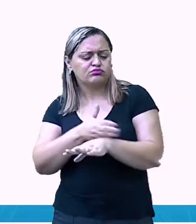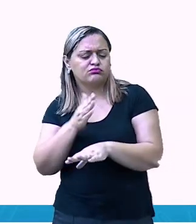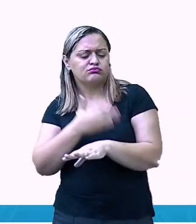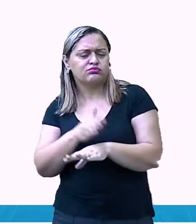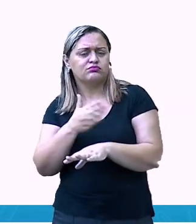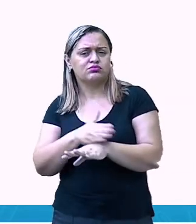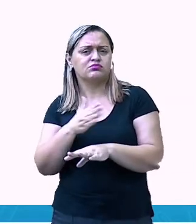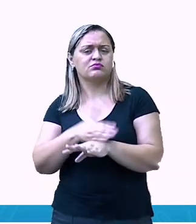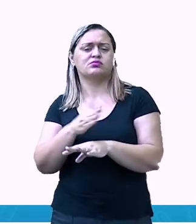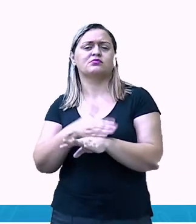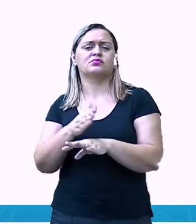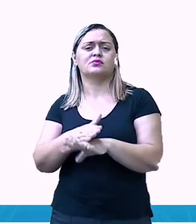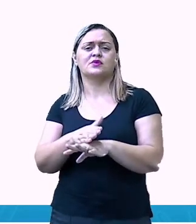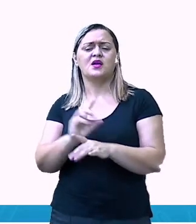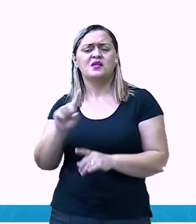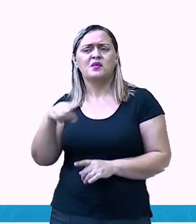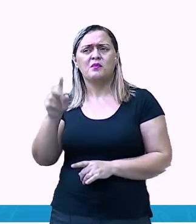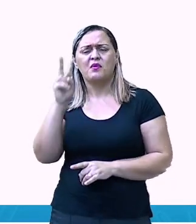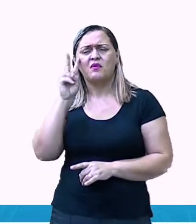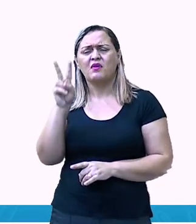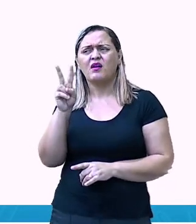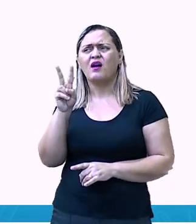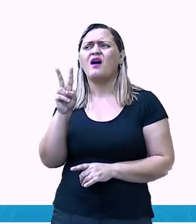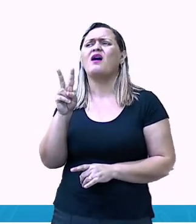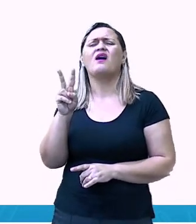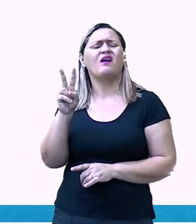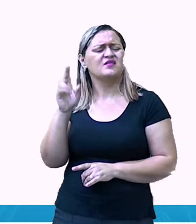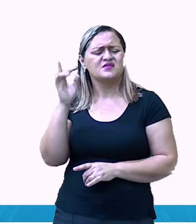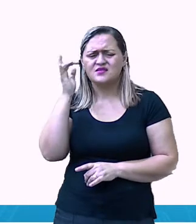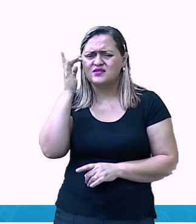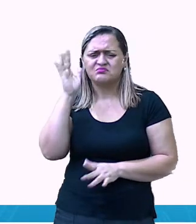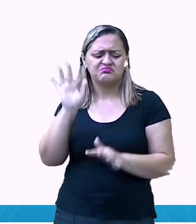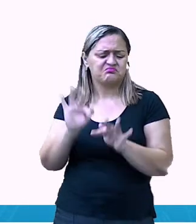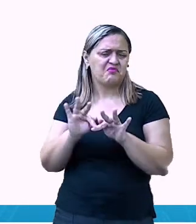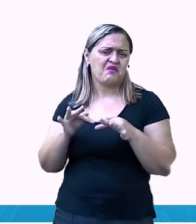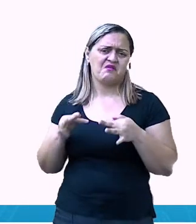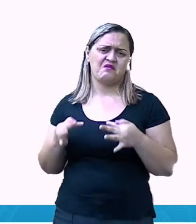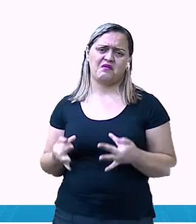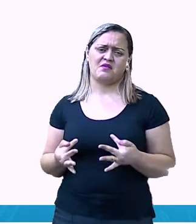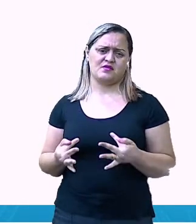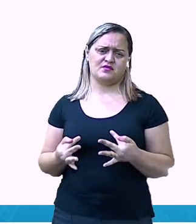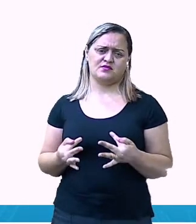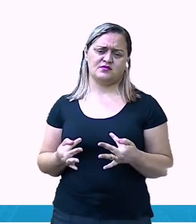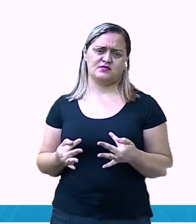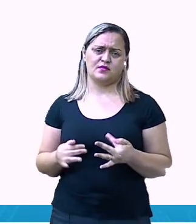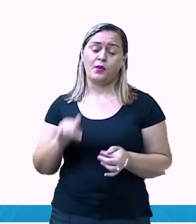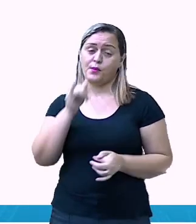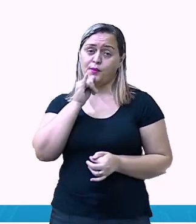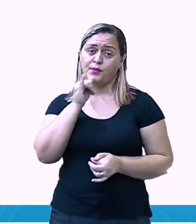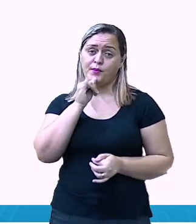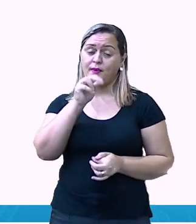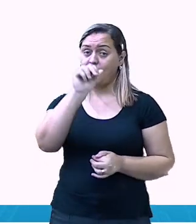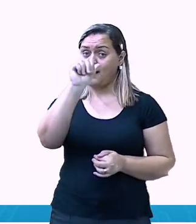um som, a gente vê que é muito simples, ó. Lhó. Vamos pegar a palavra alho. A-lhó. Então, vamos